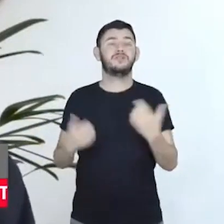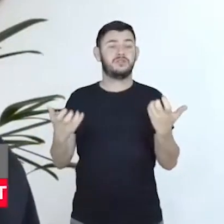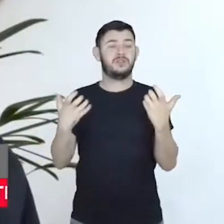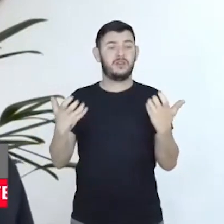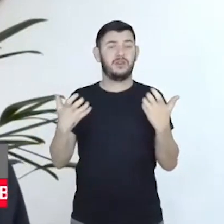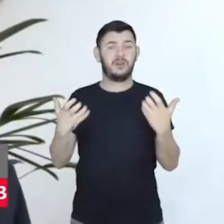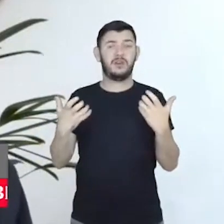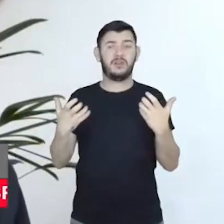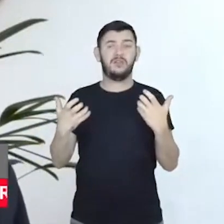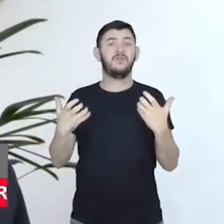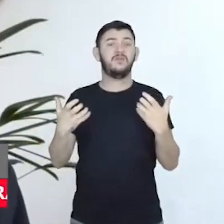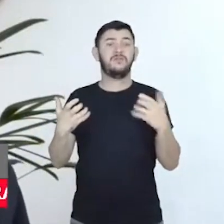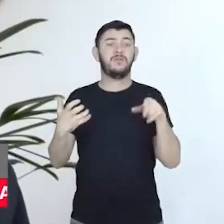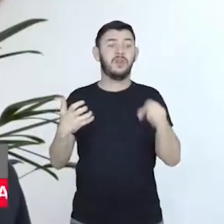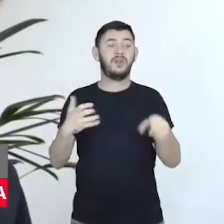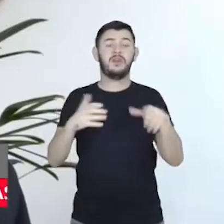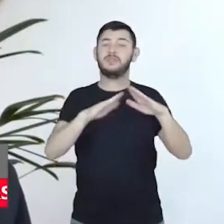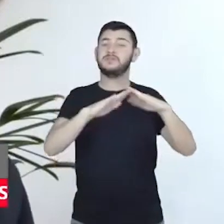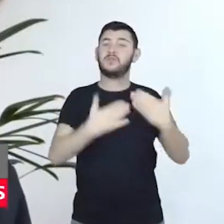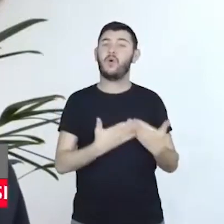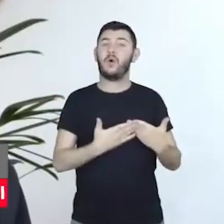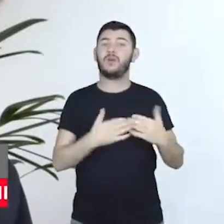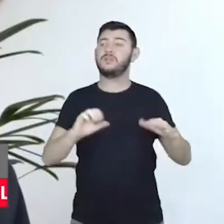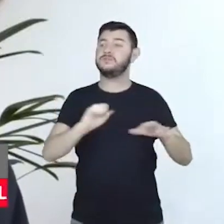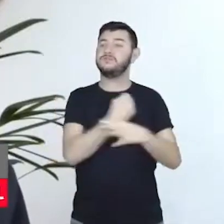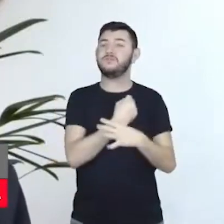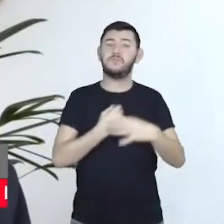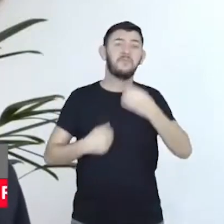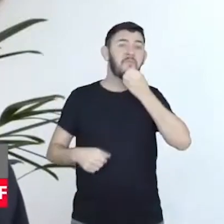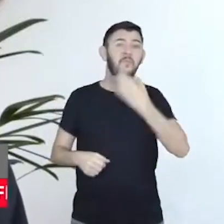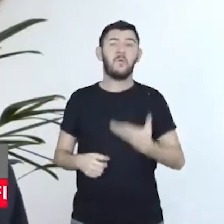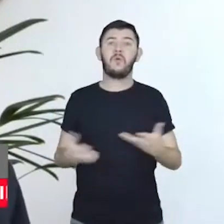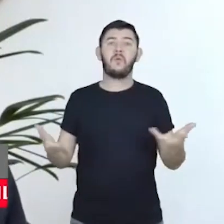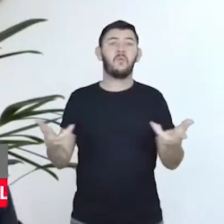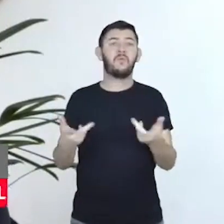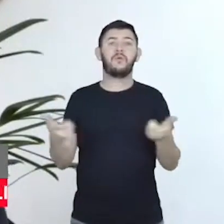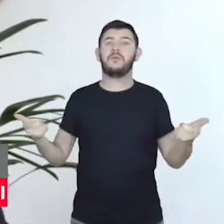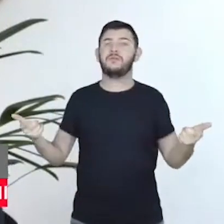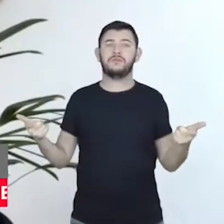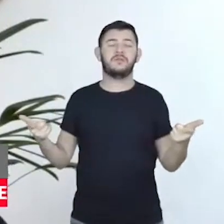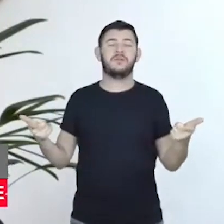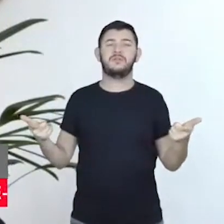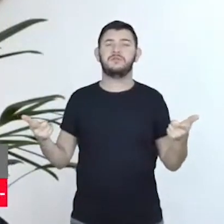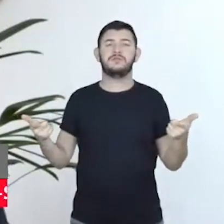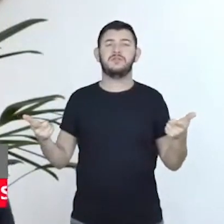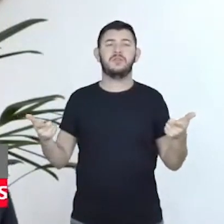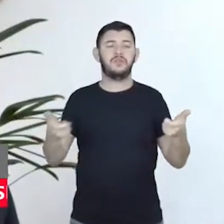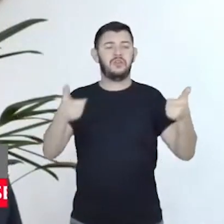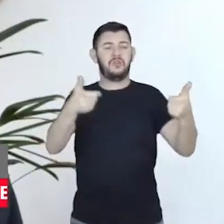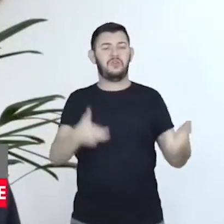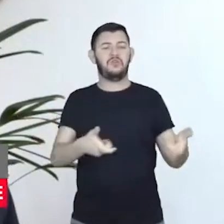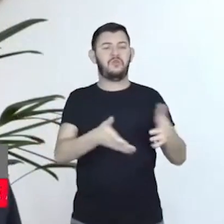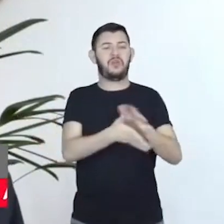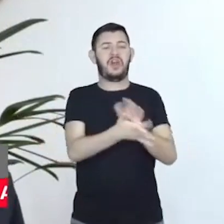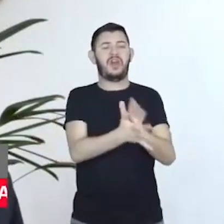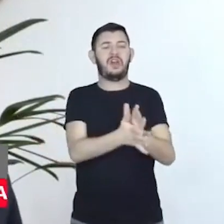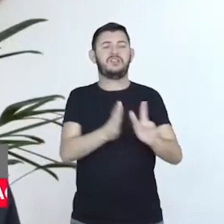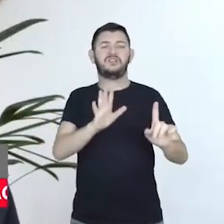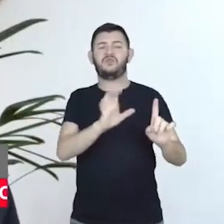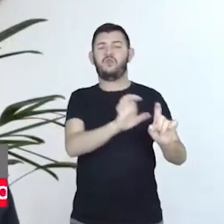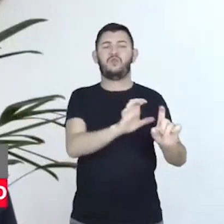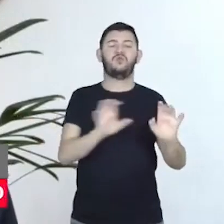em escolas seguras e boas, que não sejam espaços de tortura para